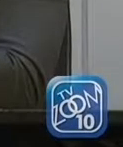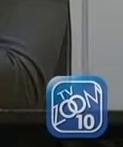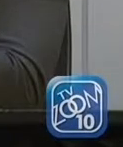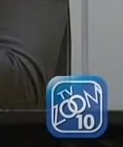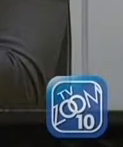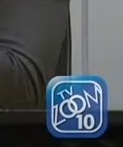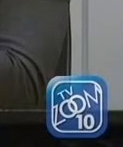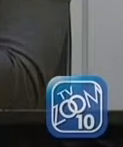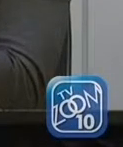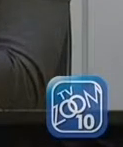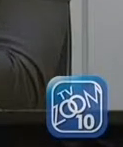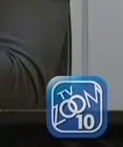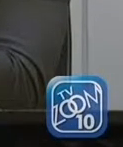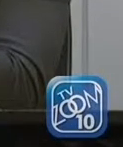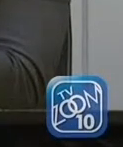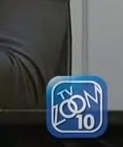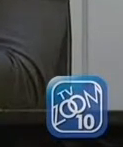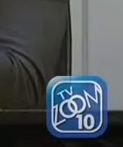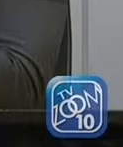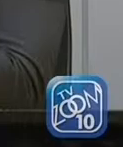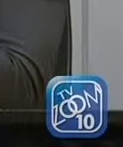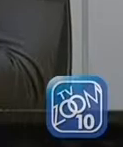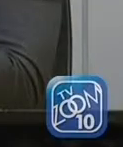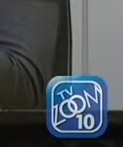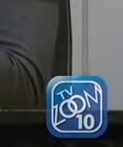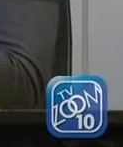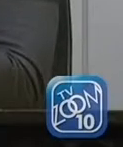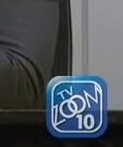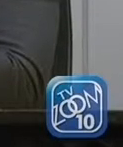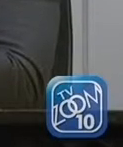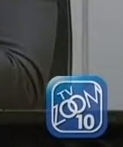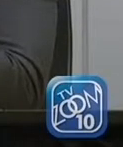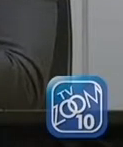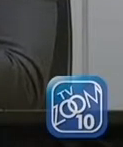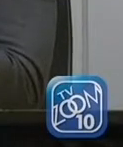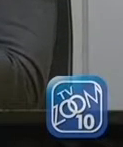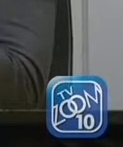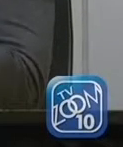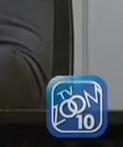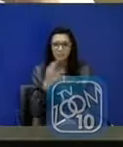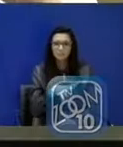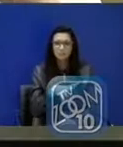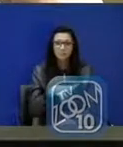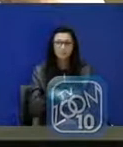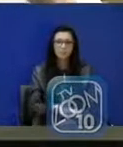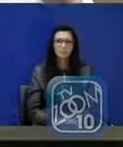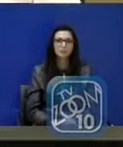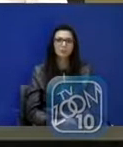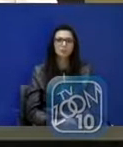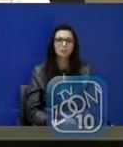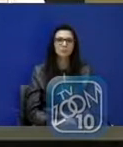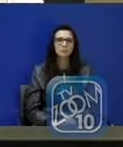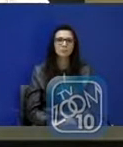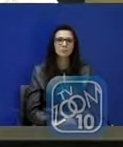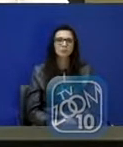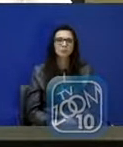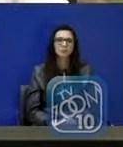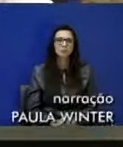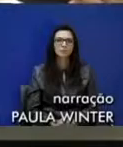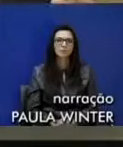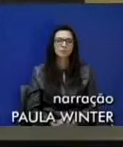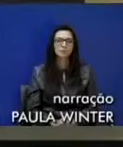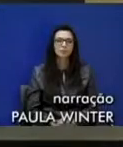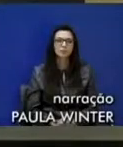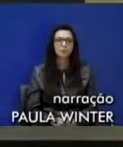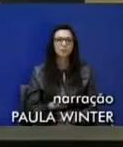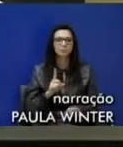e Defesa dos Animais, quem assume a presidência é o vereador Márcio Damásio. Para o Conselho de Ética e Decoro